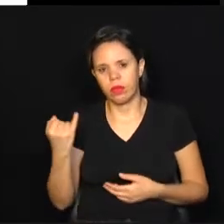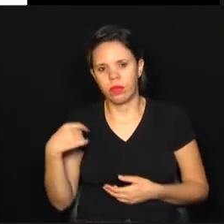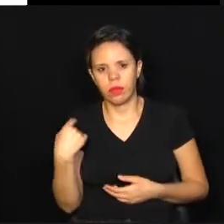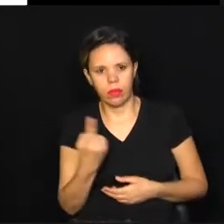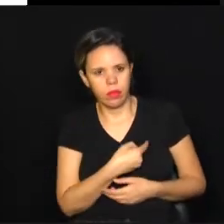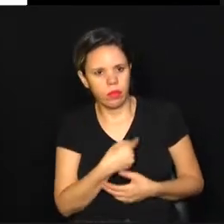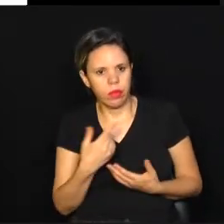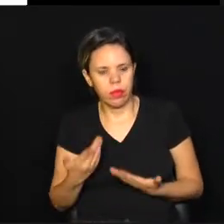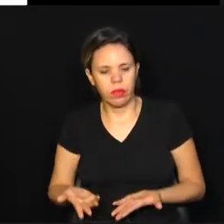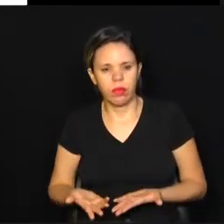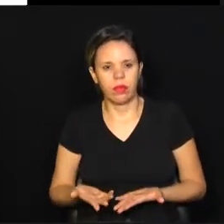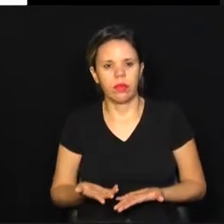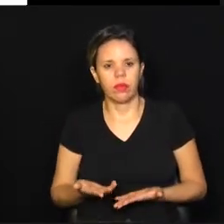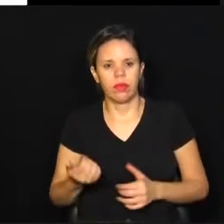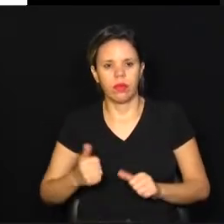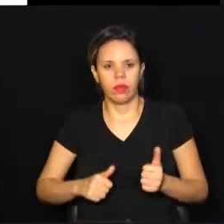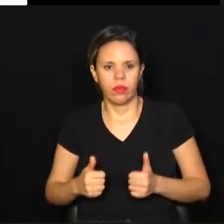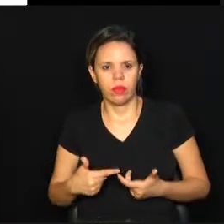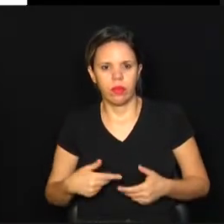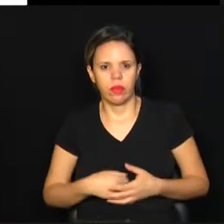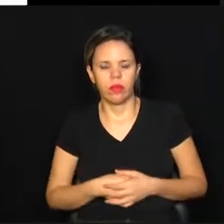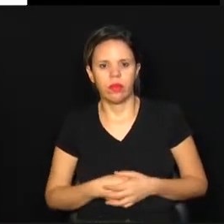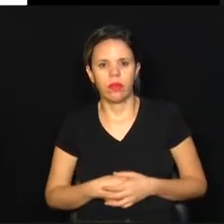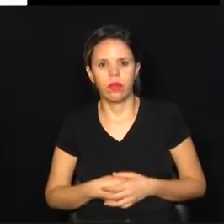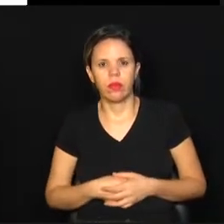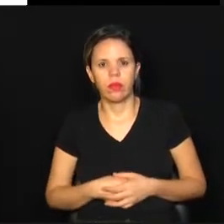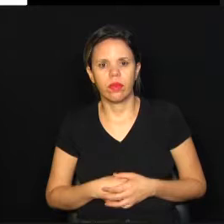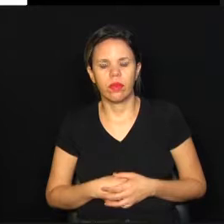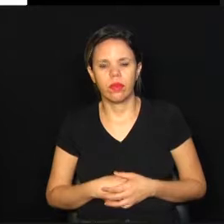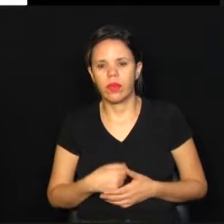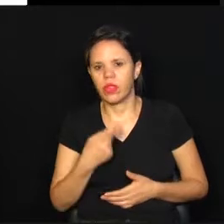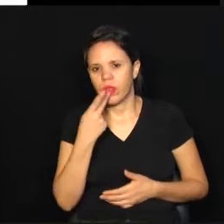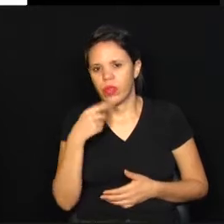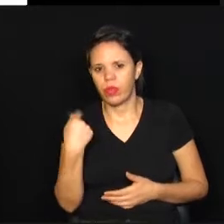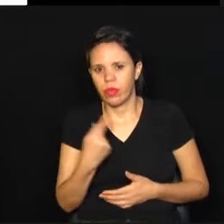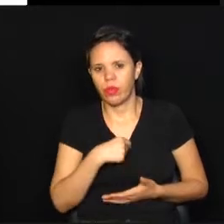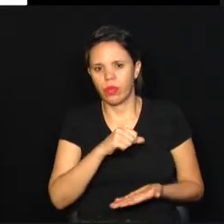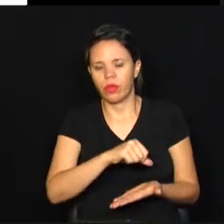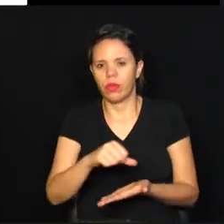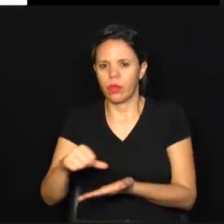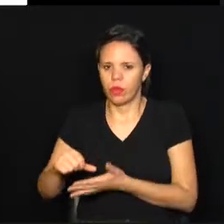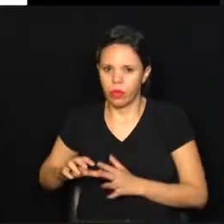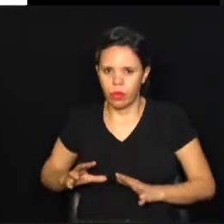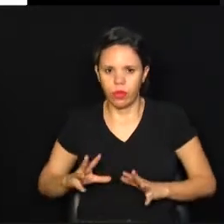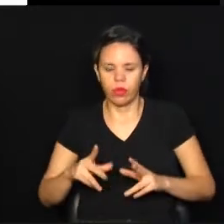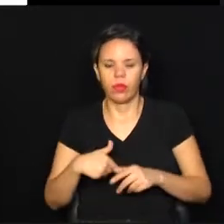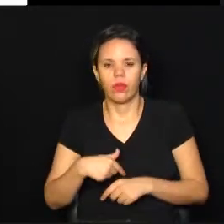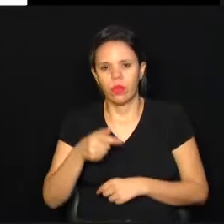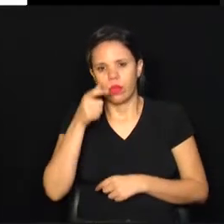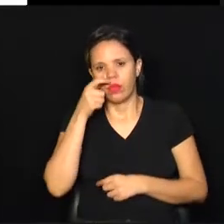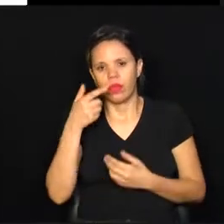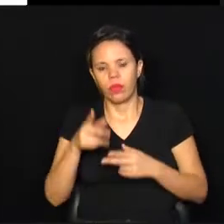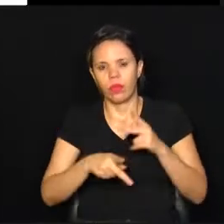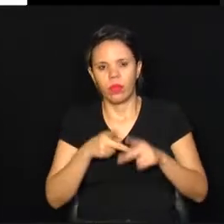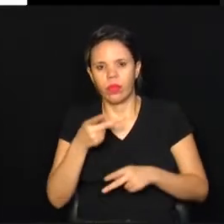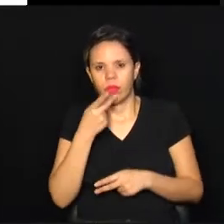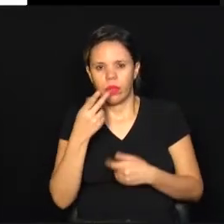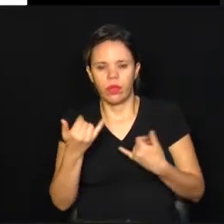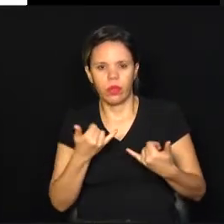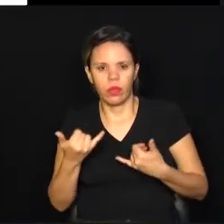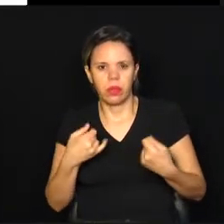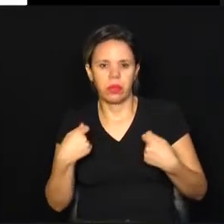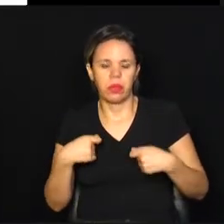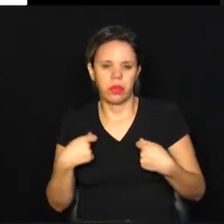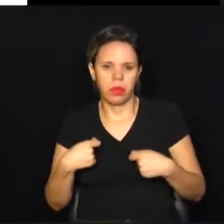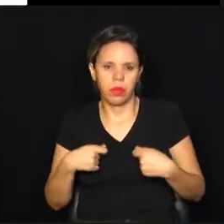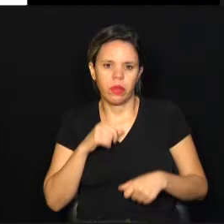gente diagnosticar, né? Quando a gente fala em centralidade, porque eu escuto muito as pessoas falarem,